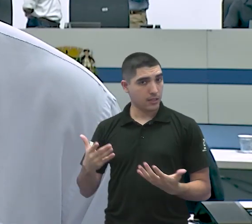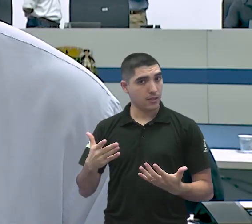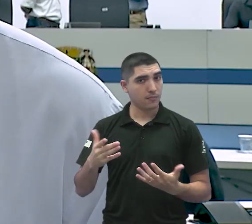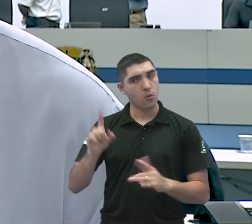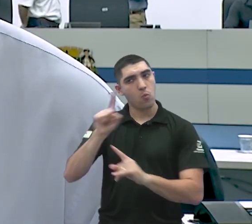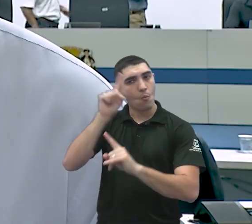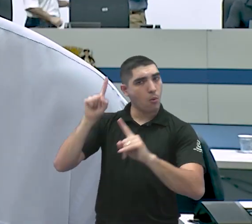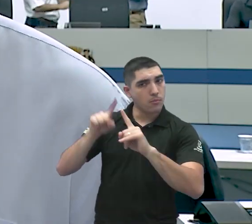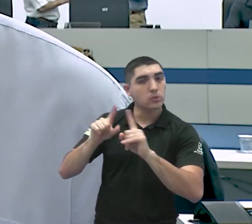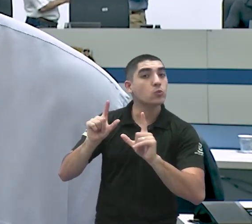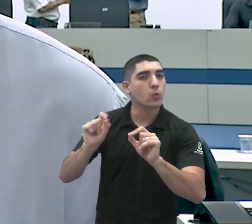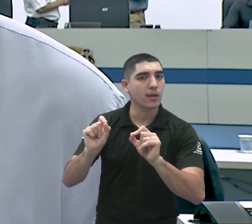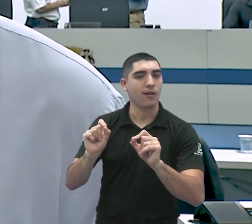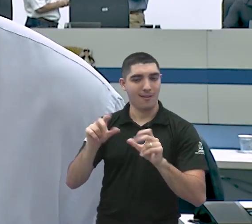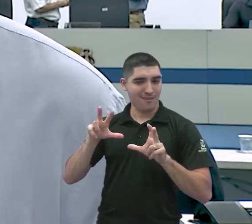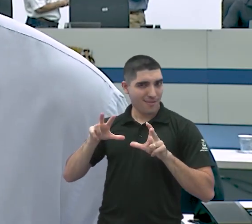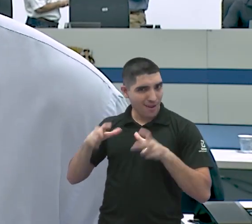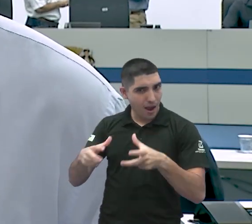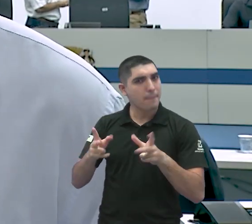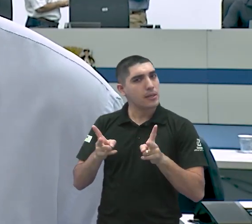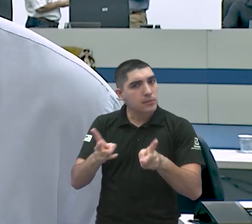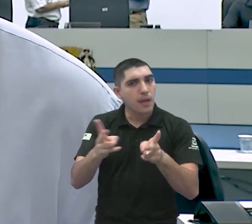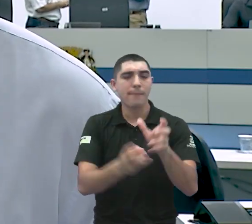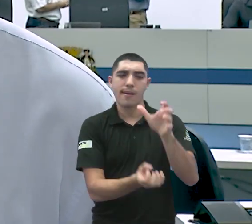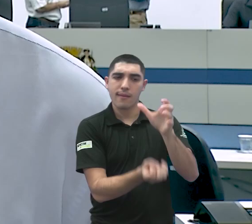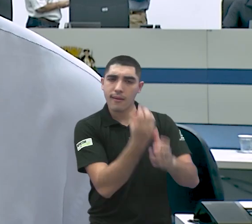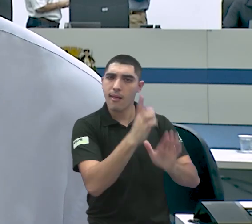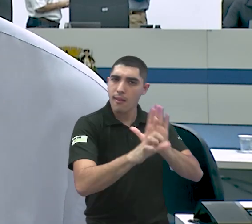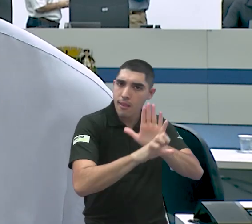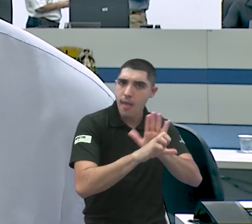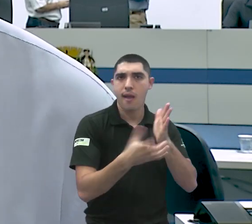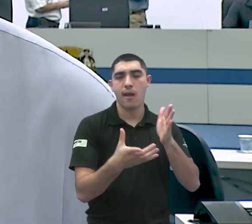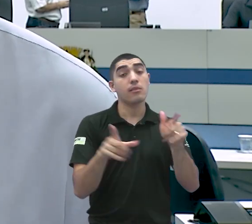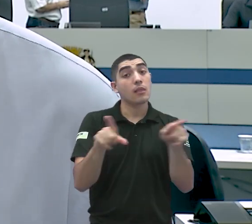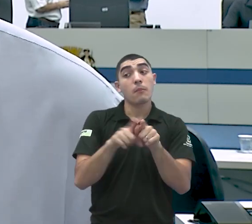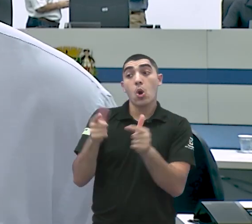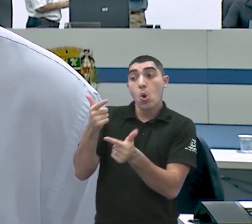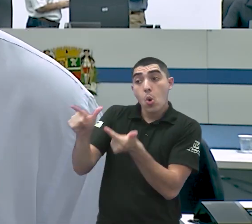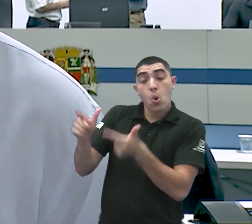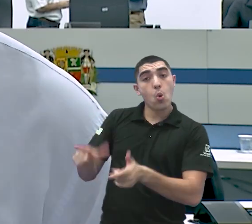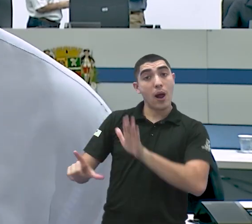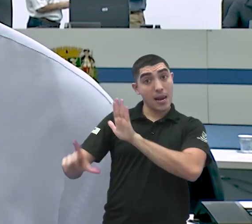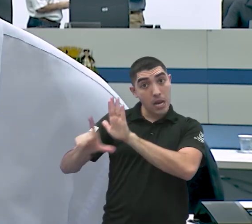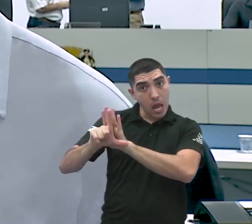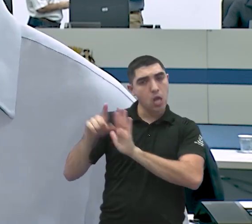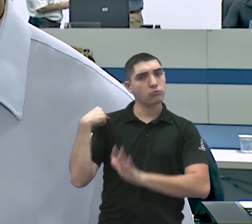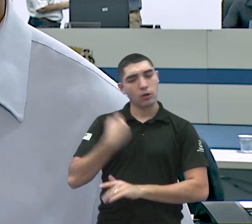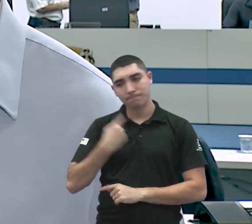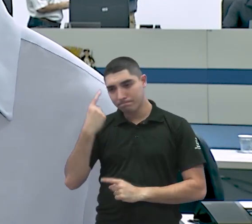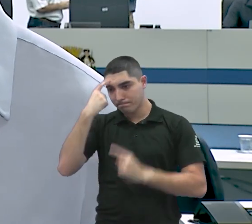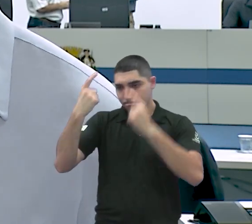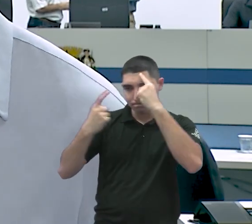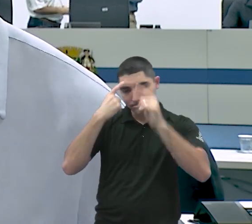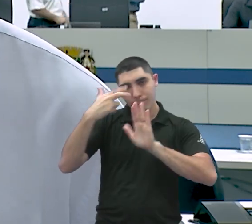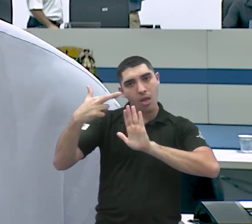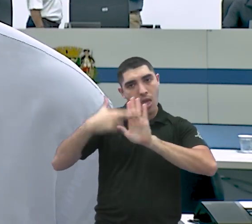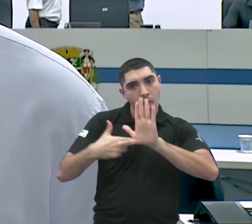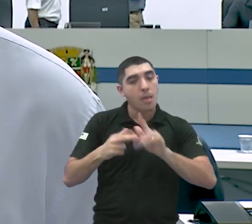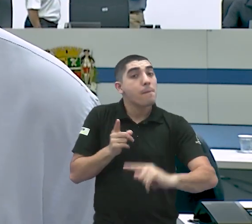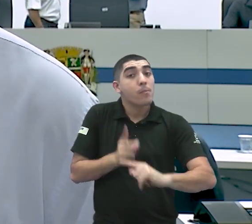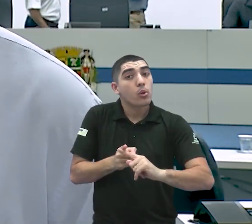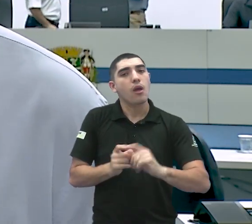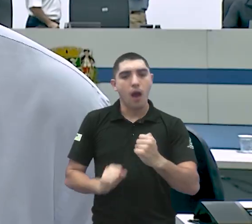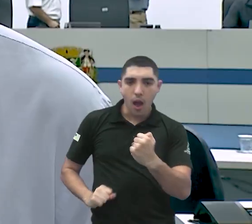nosso objetivo é, como Câmara Municipal que faz leis, também a gente vota leis que vêm do Executivo, é a